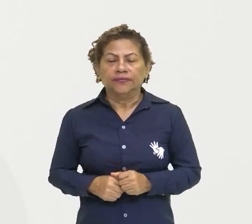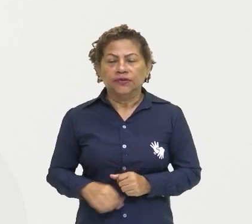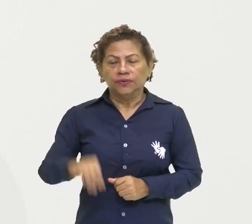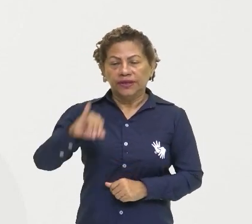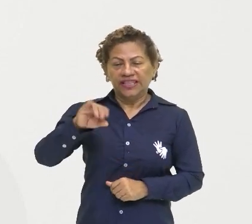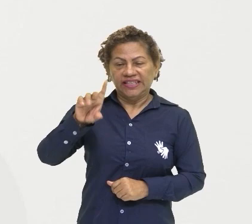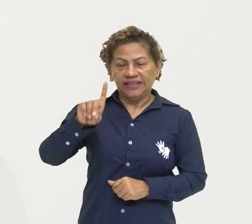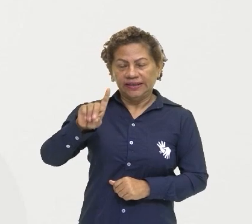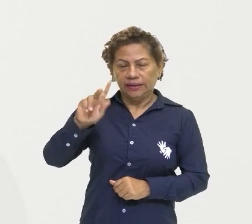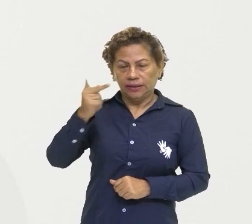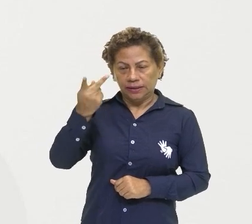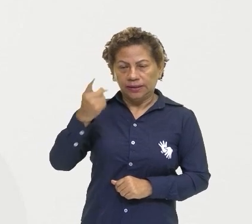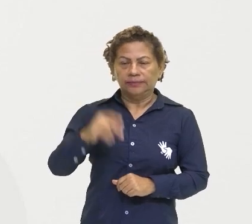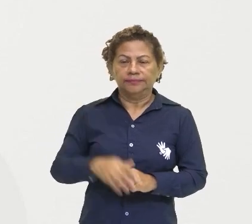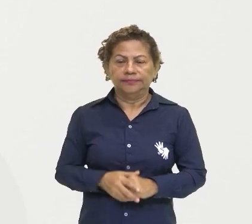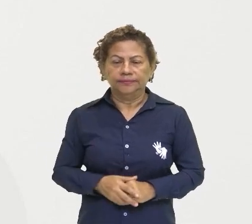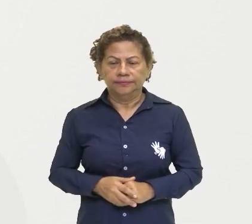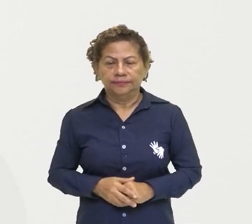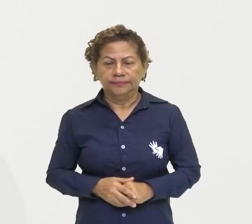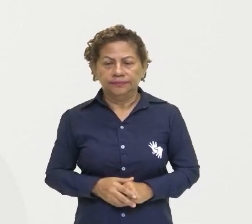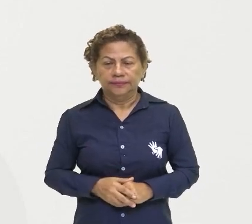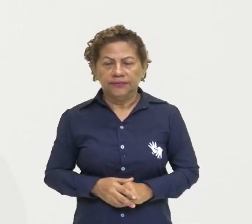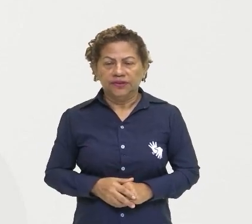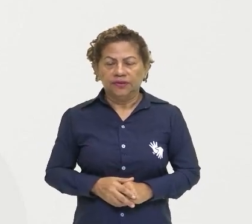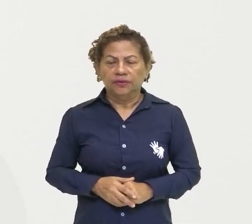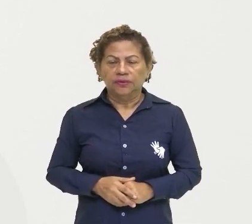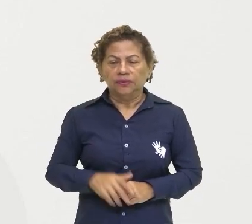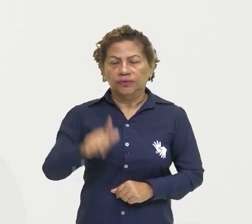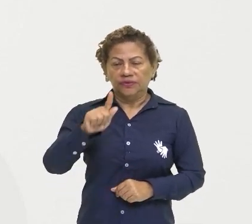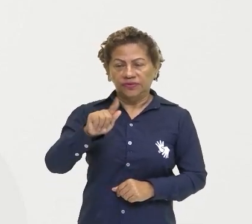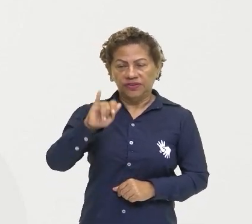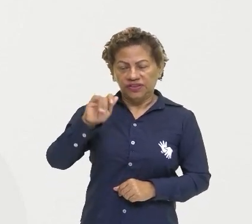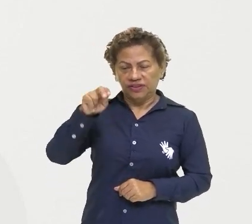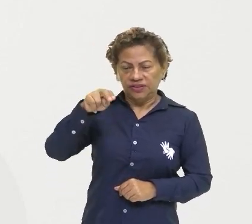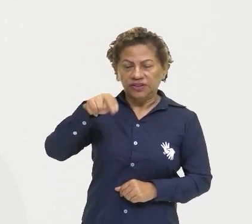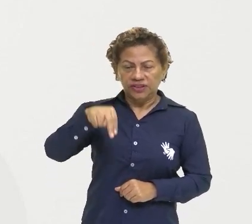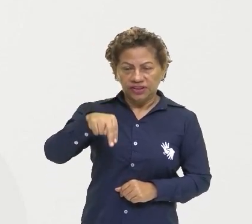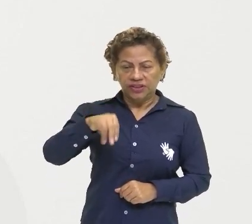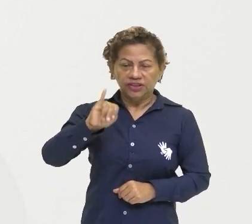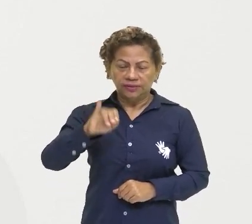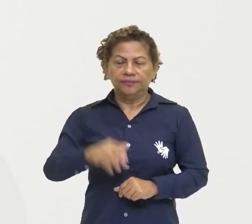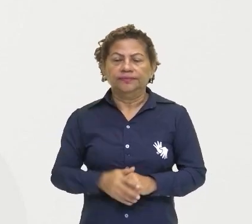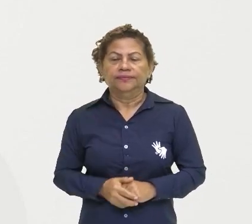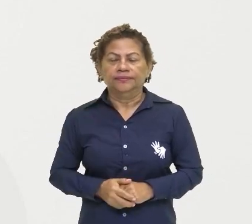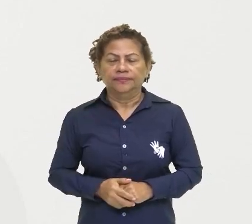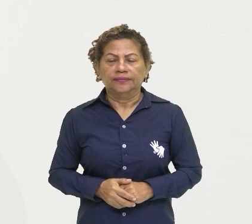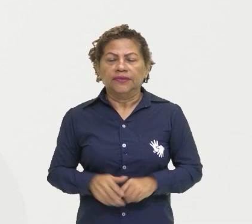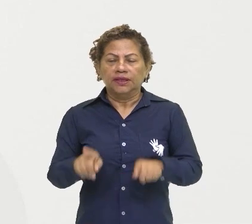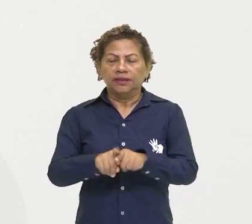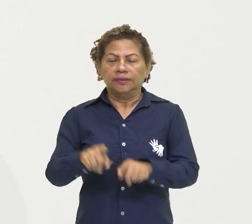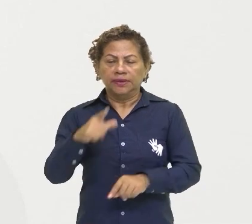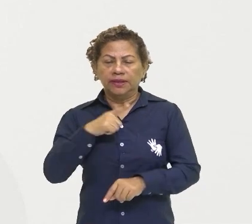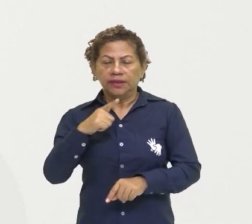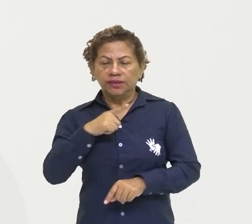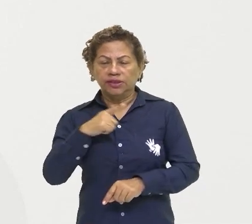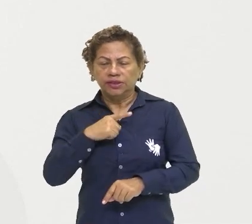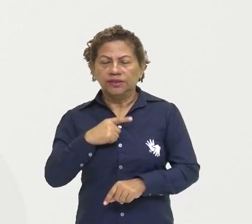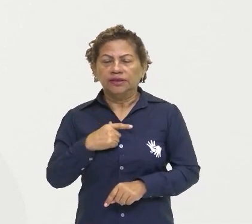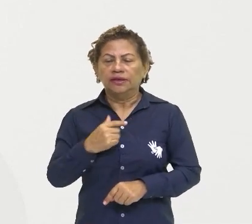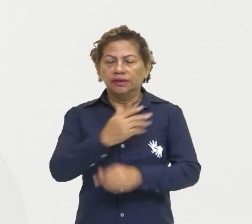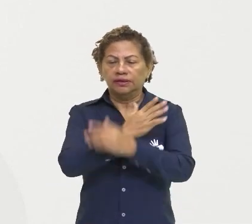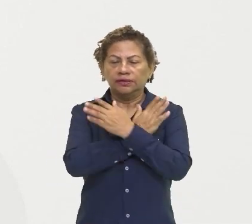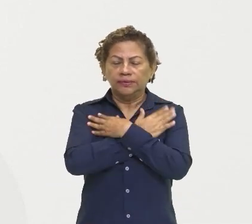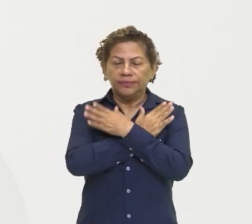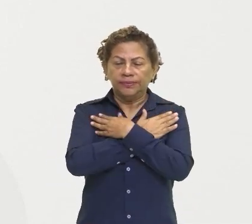IDH, o coeficiente de Gini, ou índice de Gini. A gente tem também o nível de desemprego, que a gente